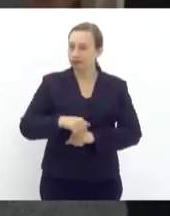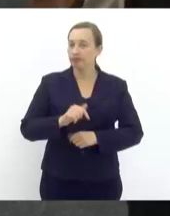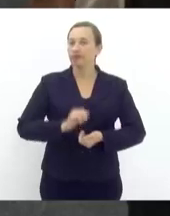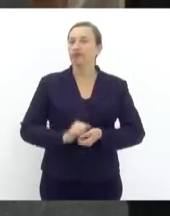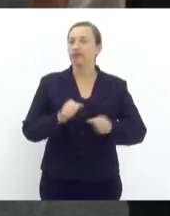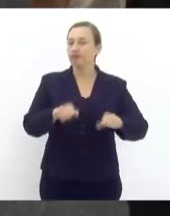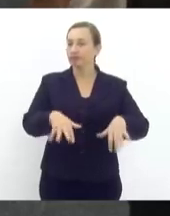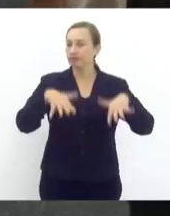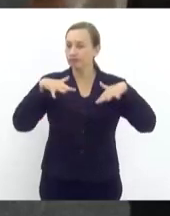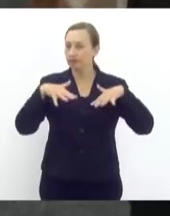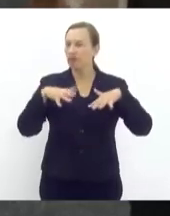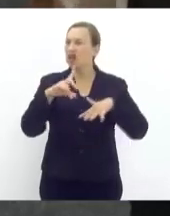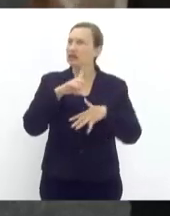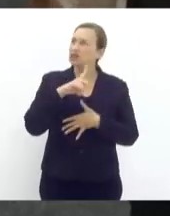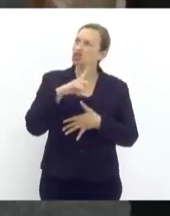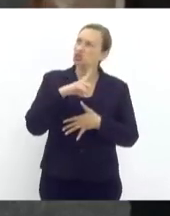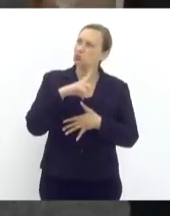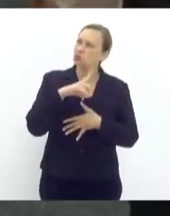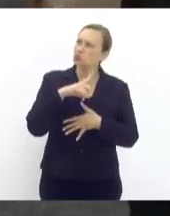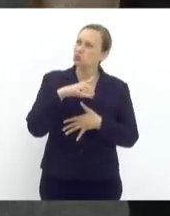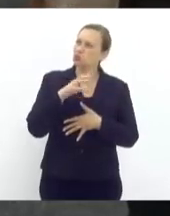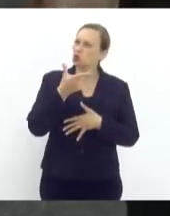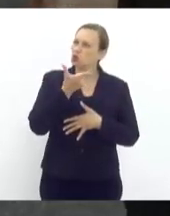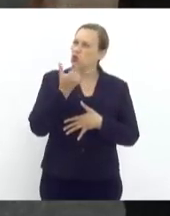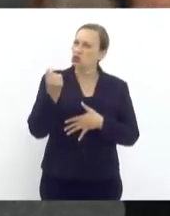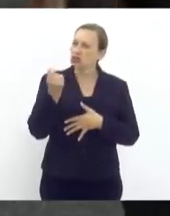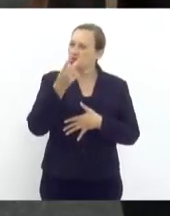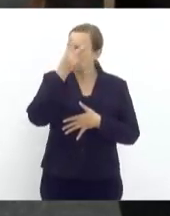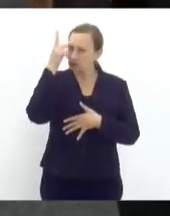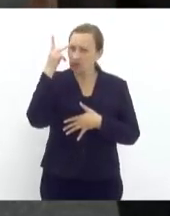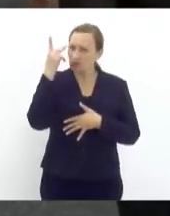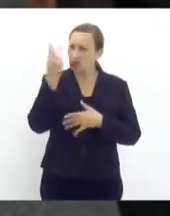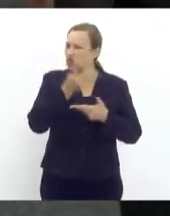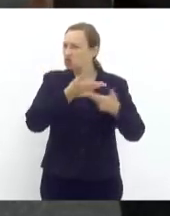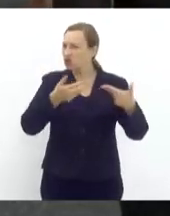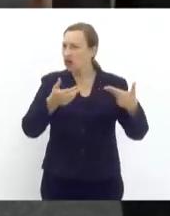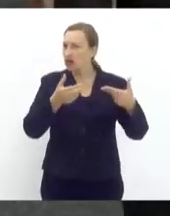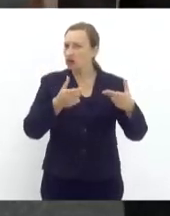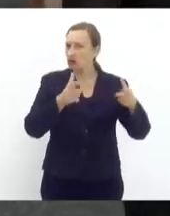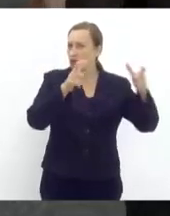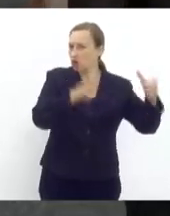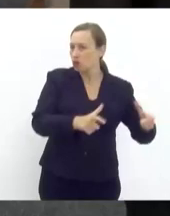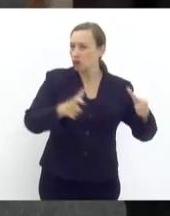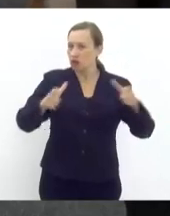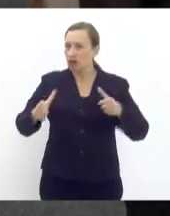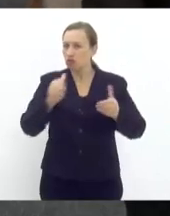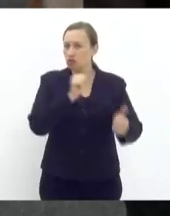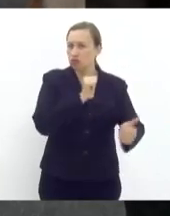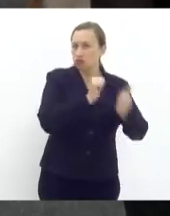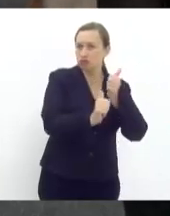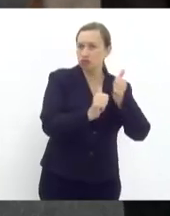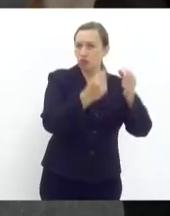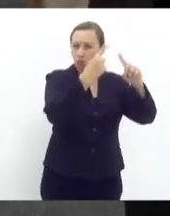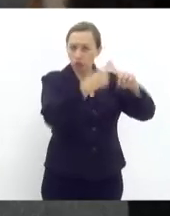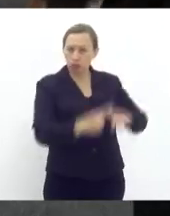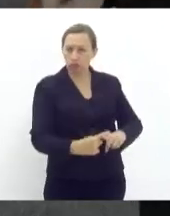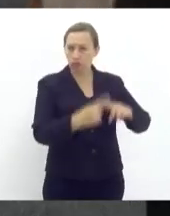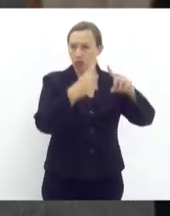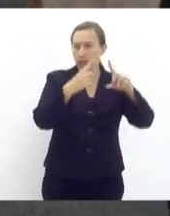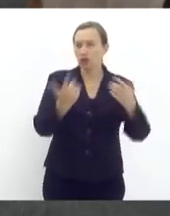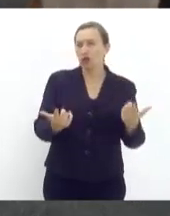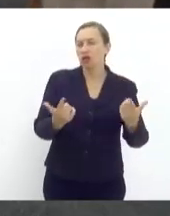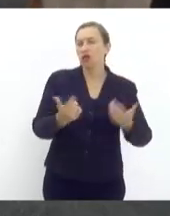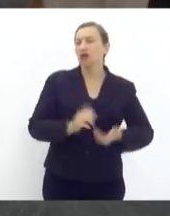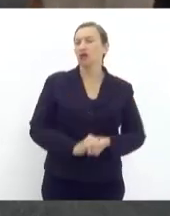plenário tinha cerca de 200 pessoas de várias torcidas e elas foram aquelas torcidas